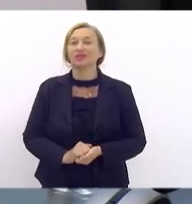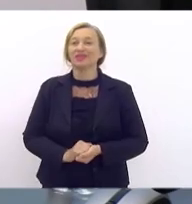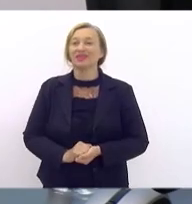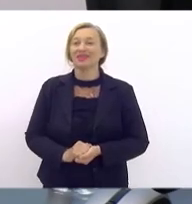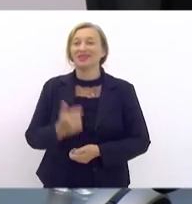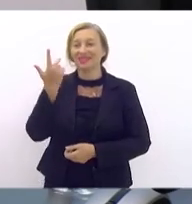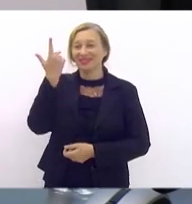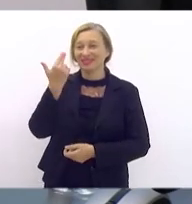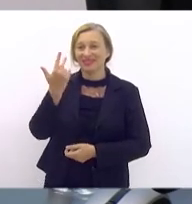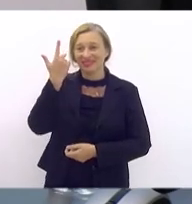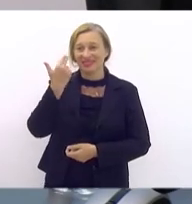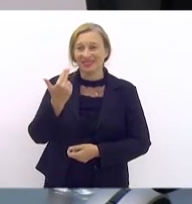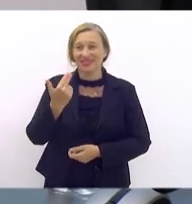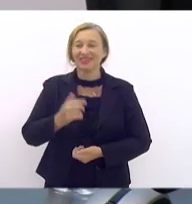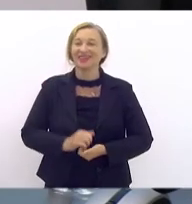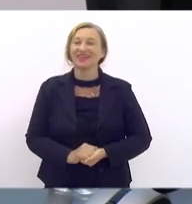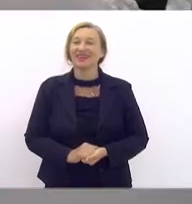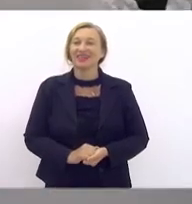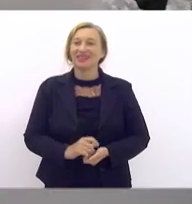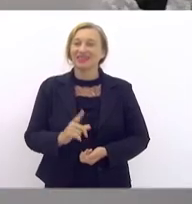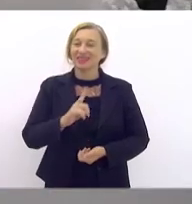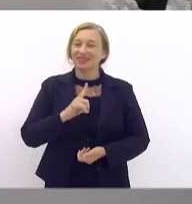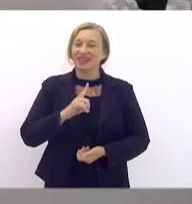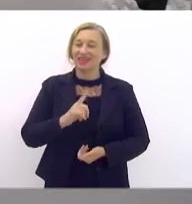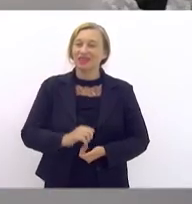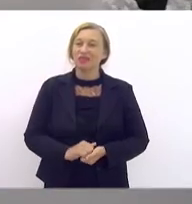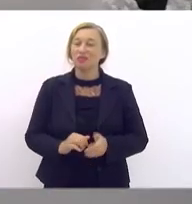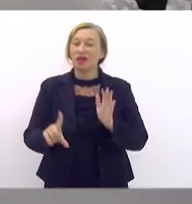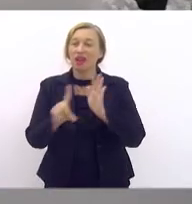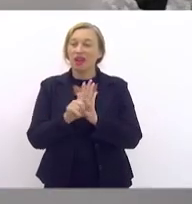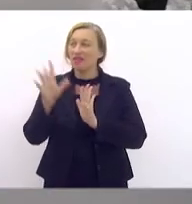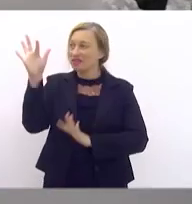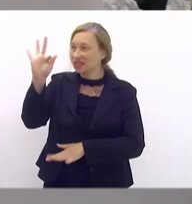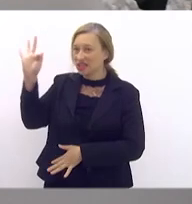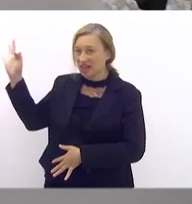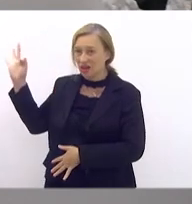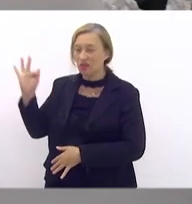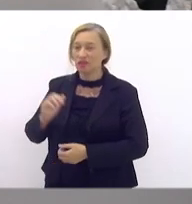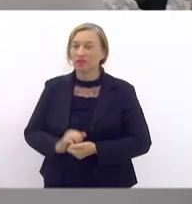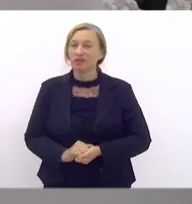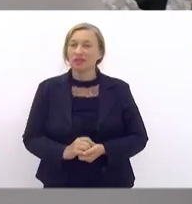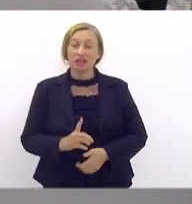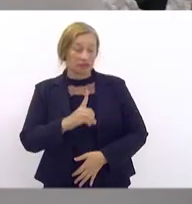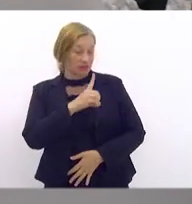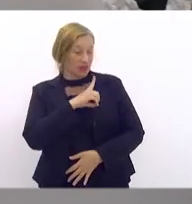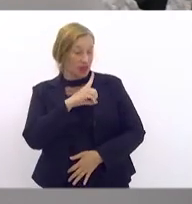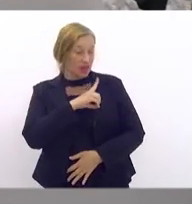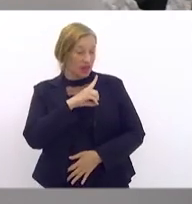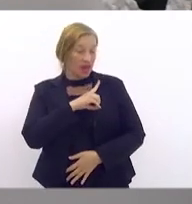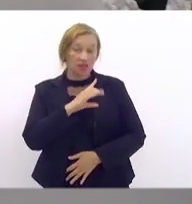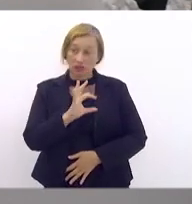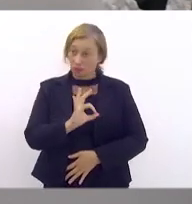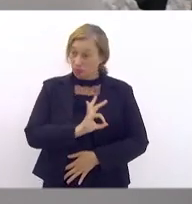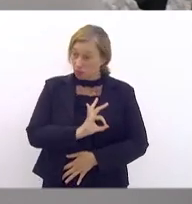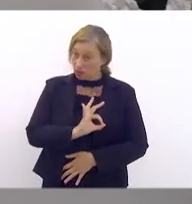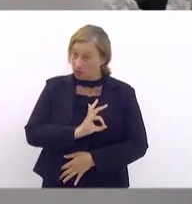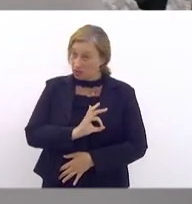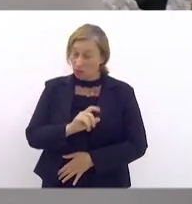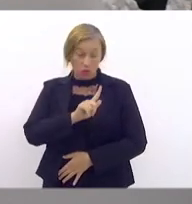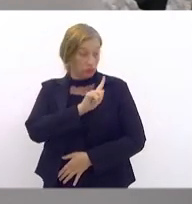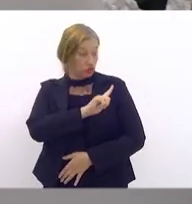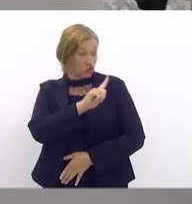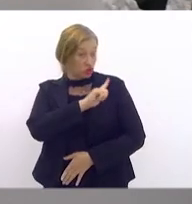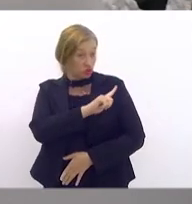atualmente a gente tem uma uma lei federal que diz que o delegado de polícia ele como gestor